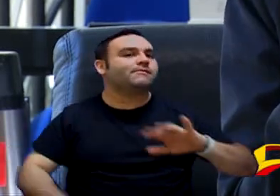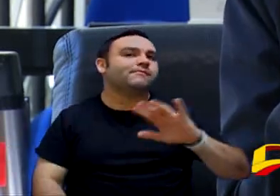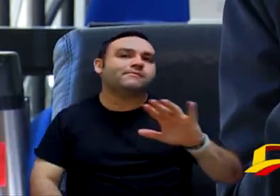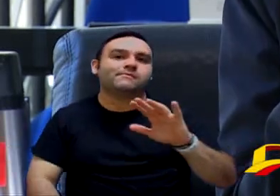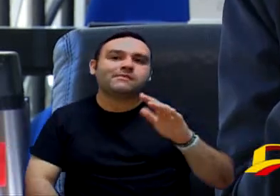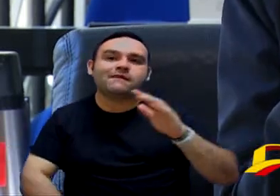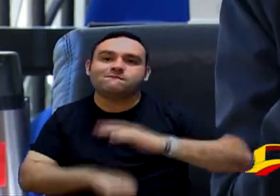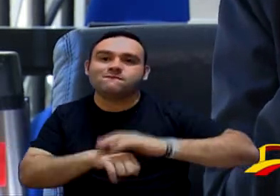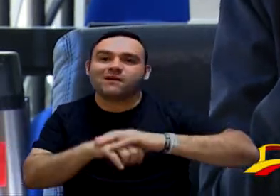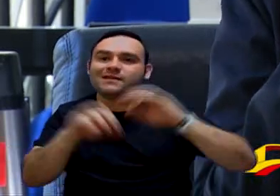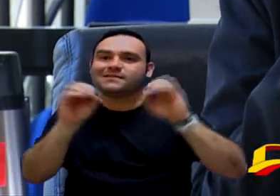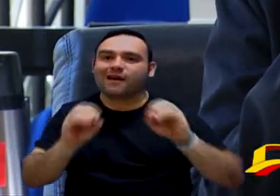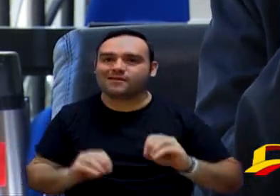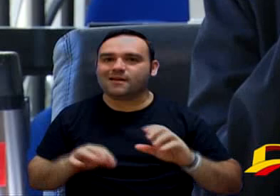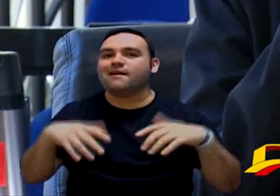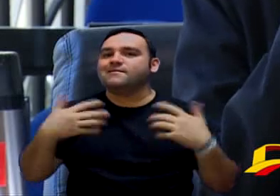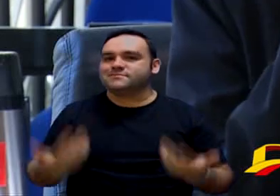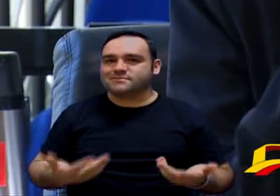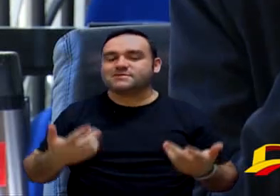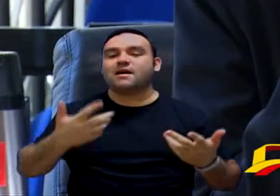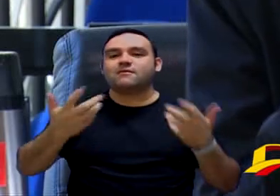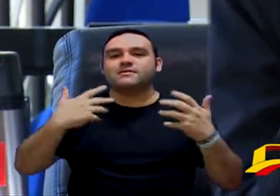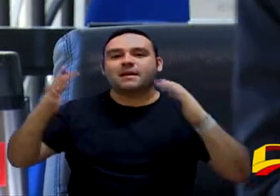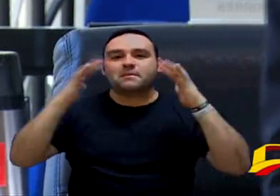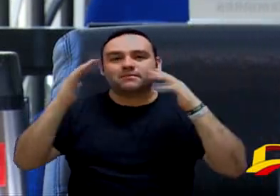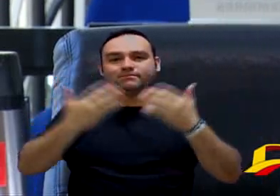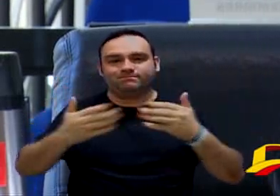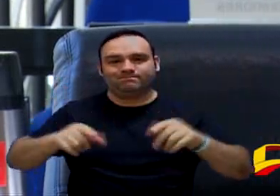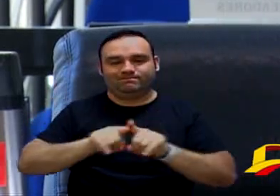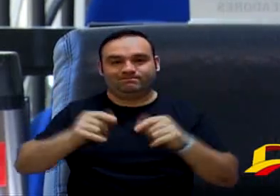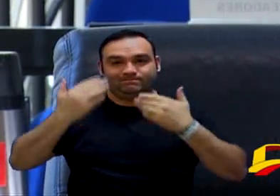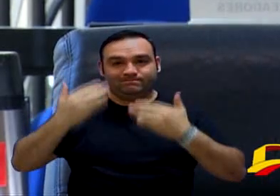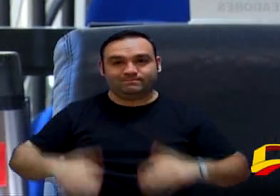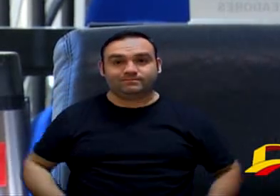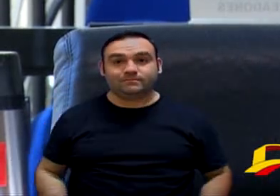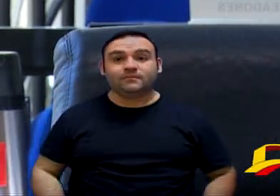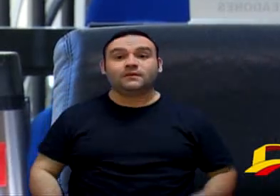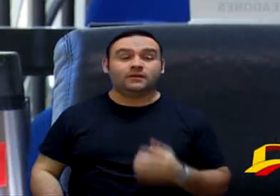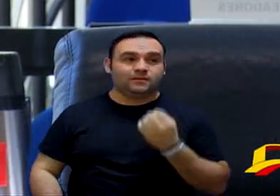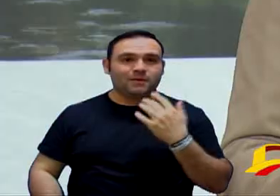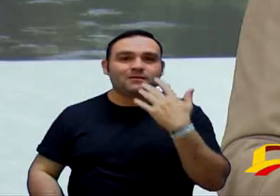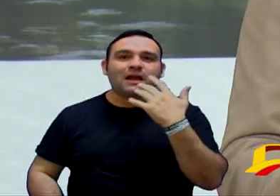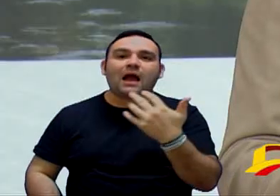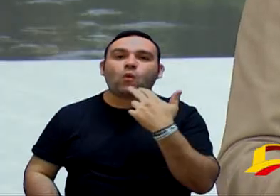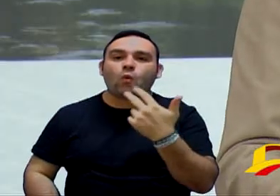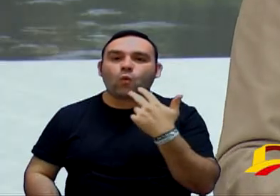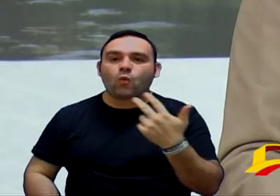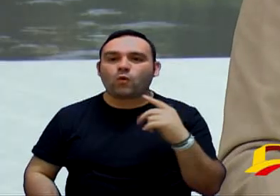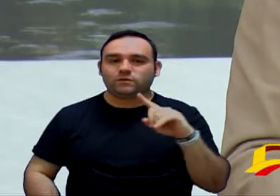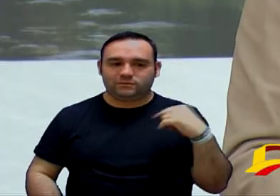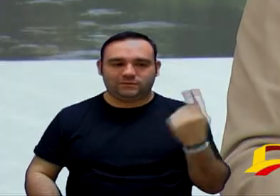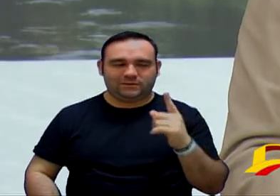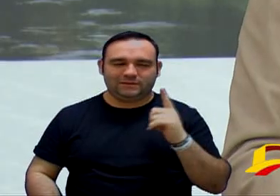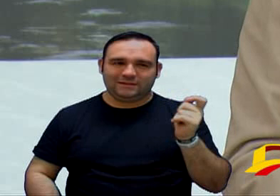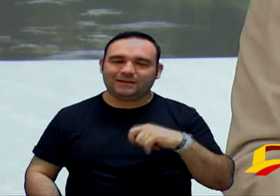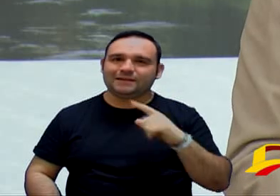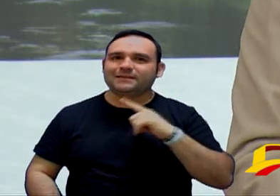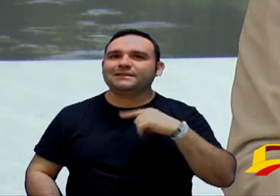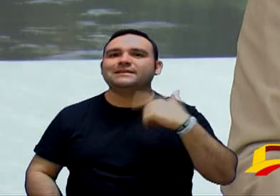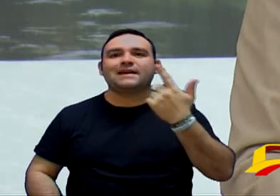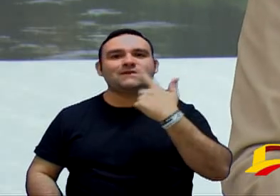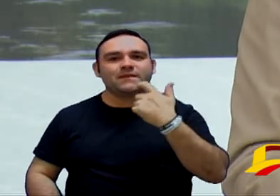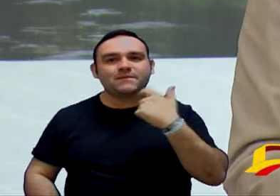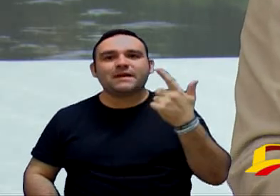sendo efetivado né então gostaria de ponderar essas questões também obrigada eu acho bacana a cor Fernanda a gente podia até ter o amarelo